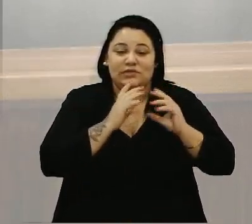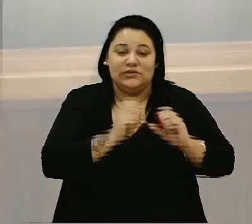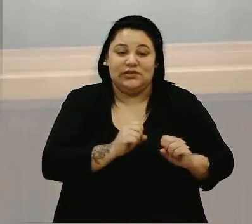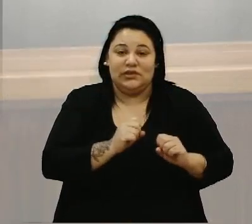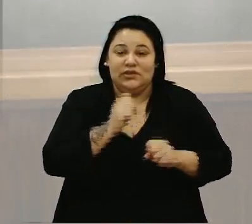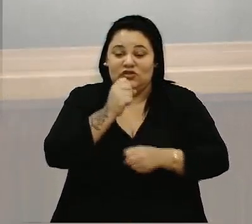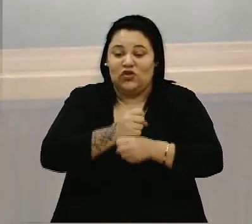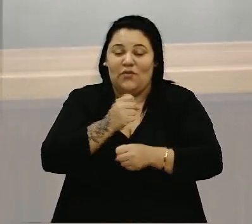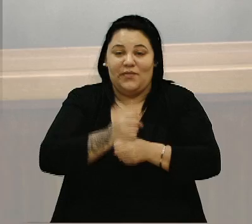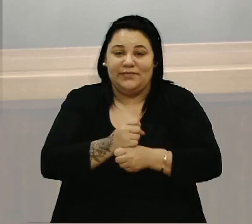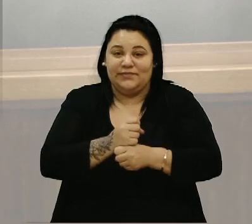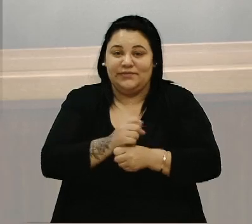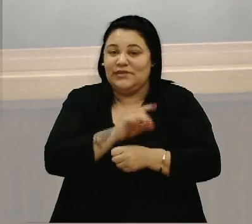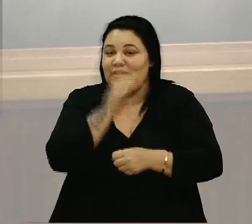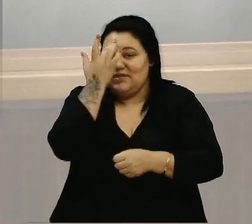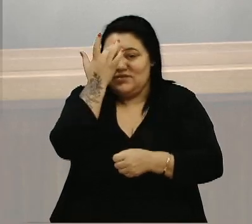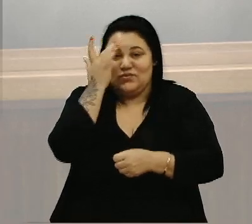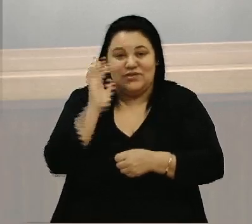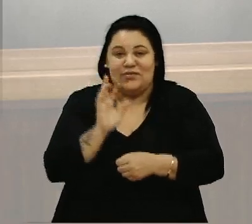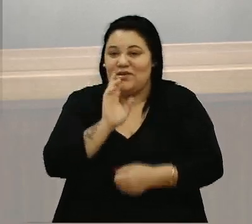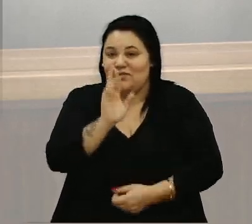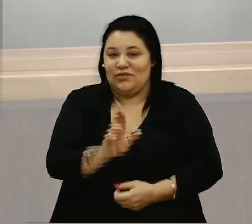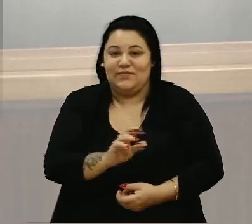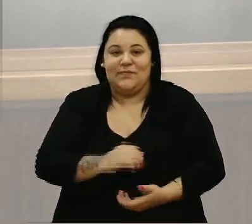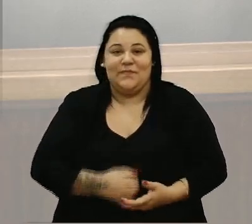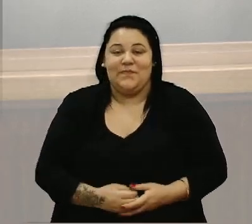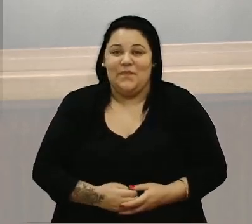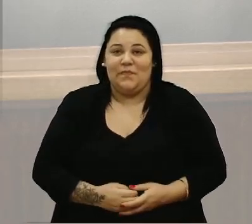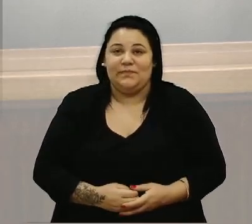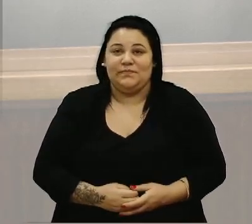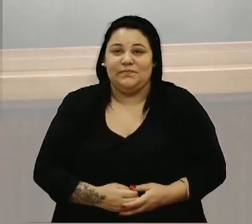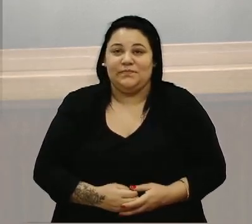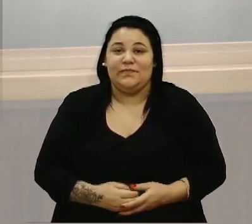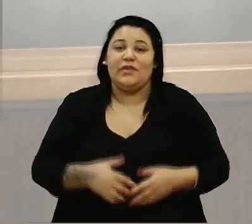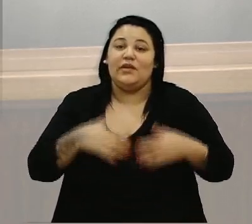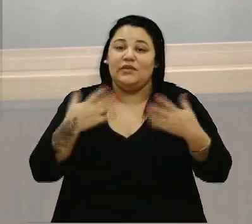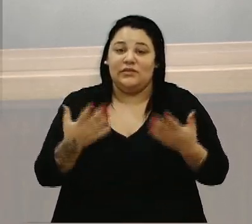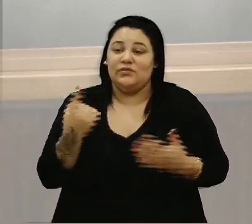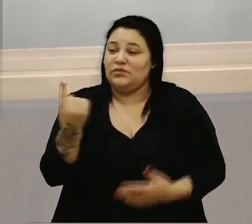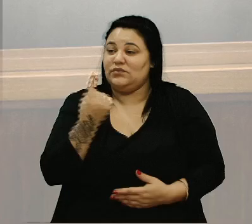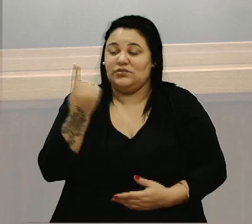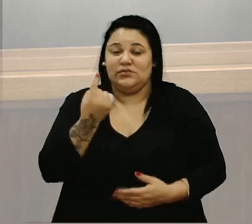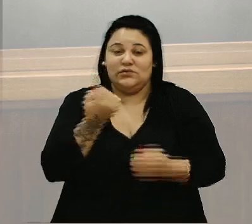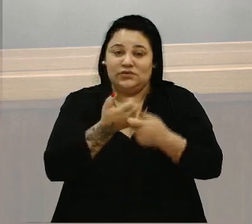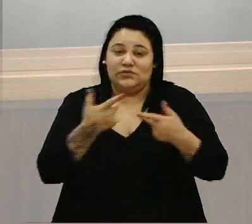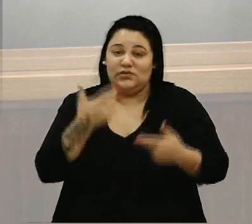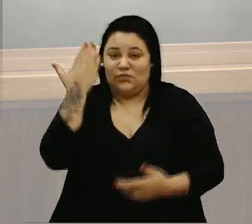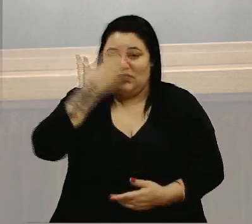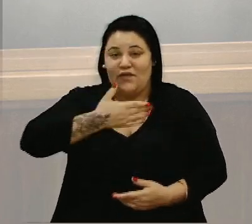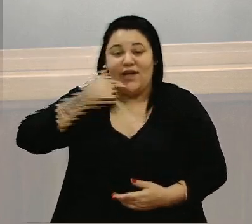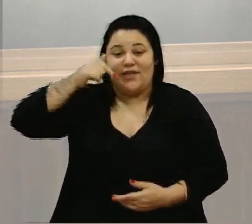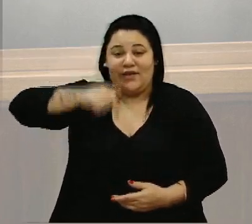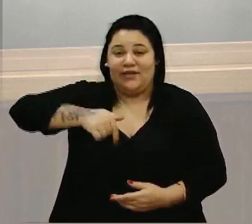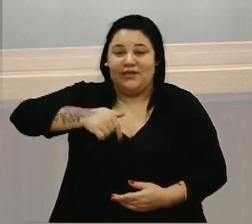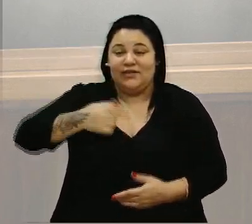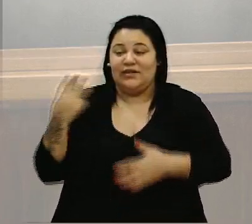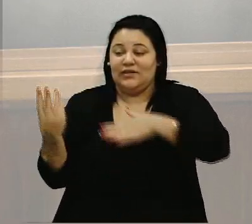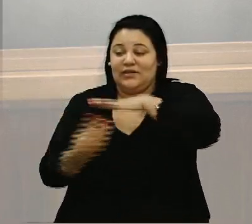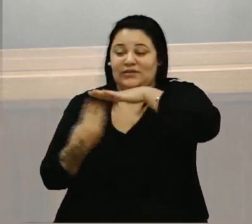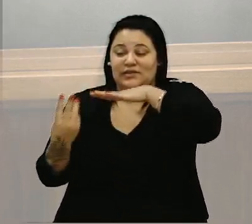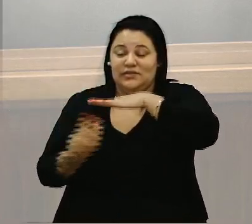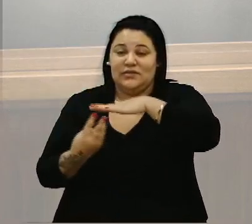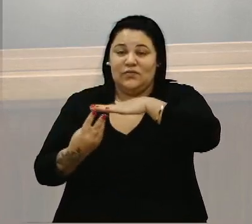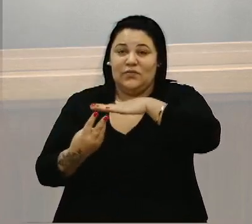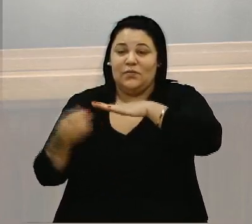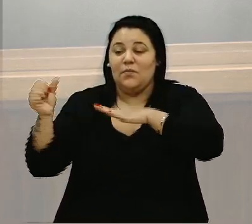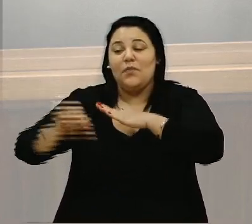eles não sabem nos responder. Então, por enquanto, a única coisa que está sendo provada aqui é que terceirização precariza